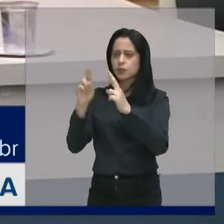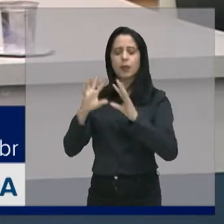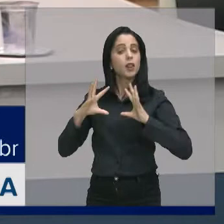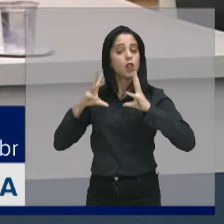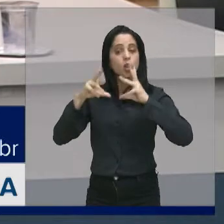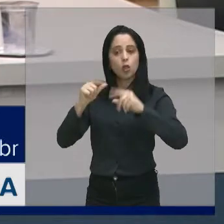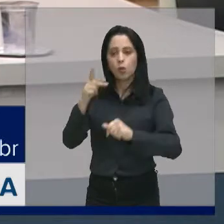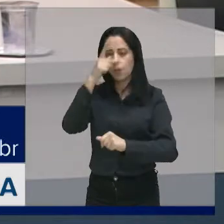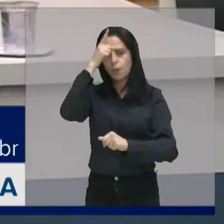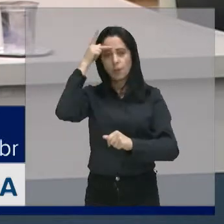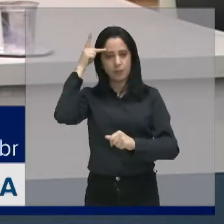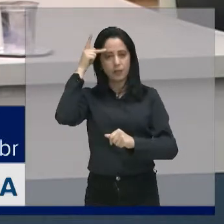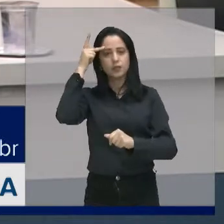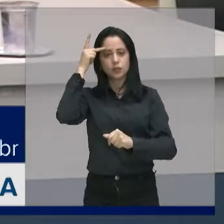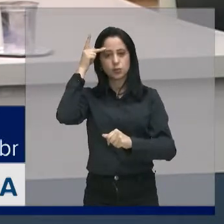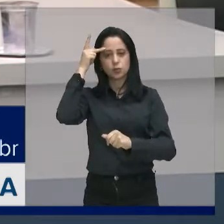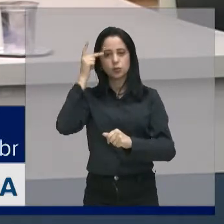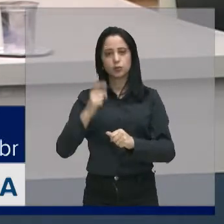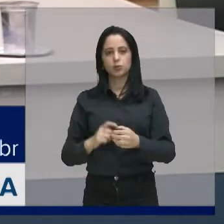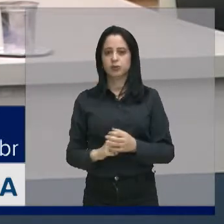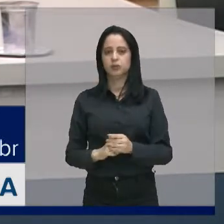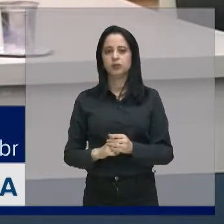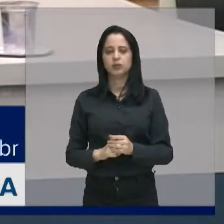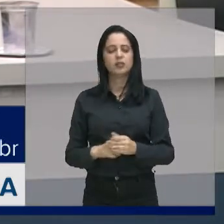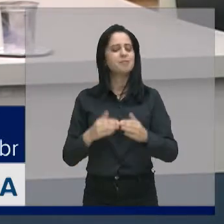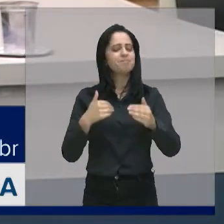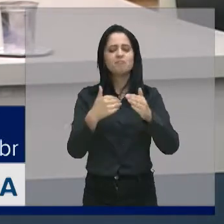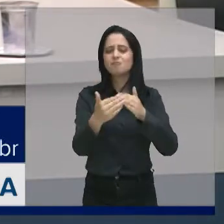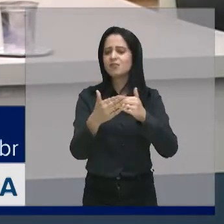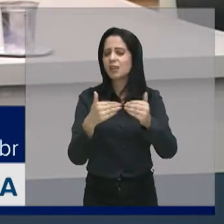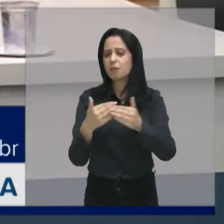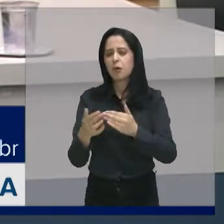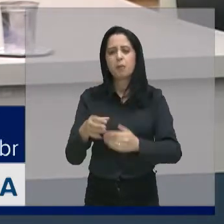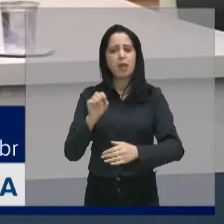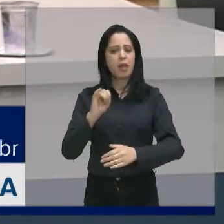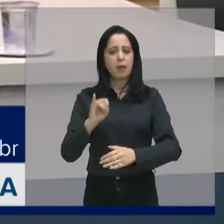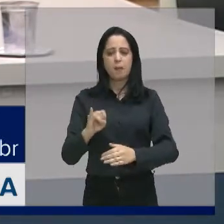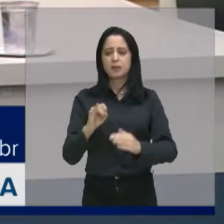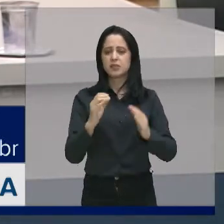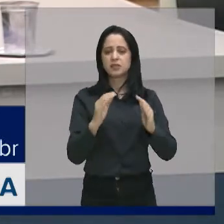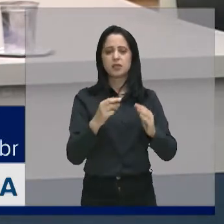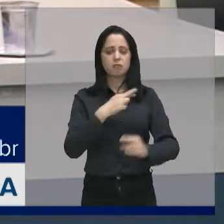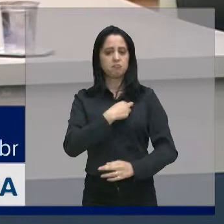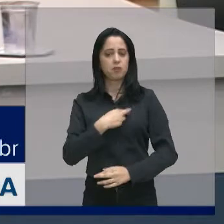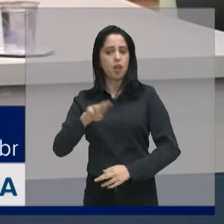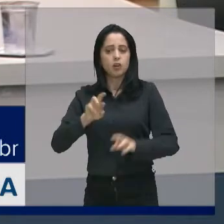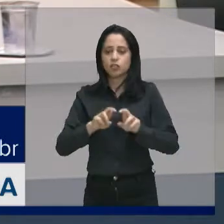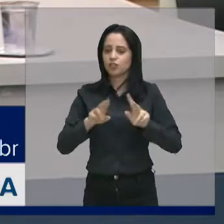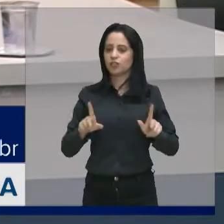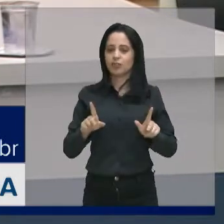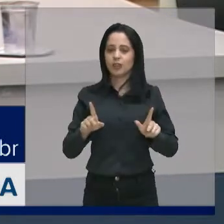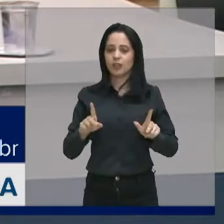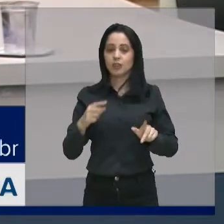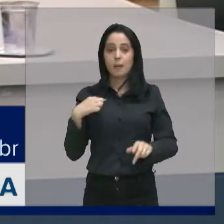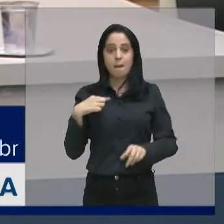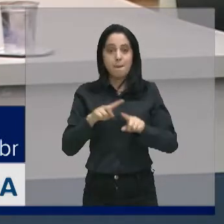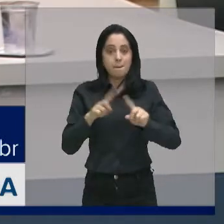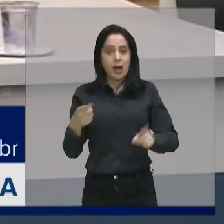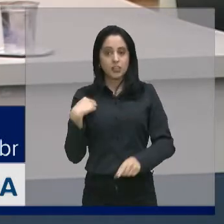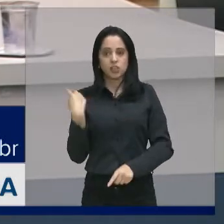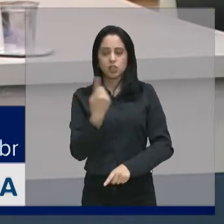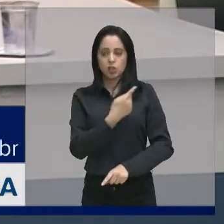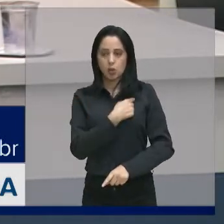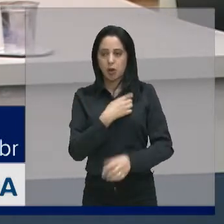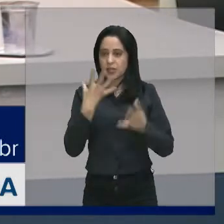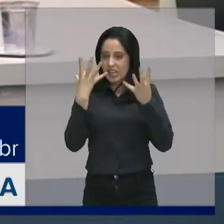pessoas, independentemente das suas crenças e ideologias, mas não vamos aceitar perseguições